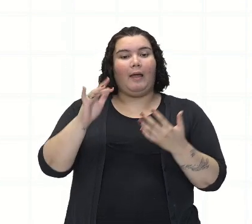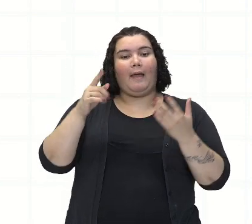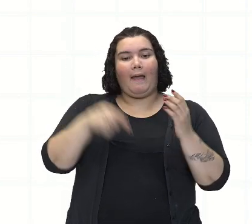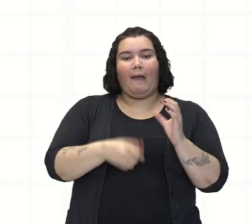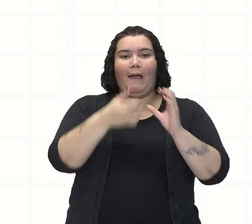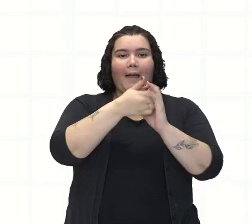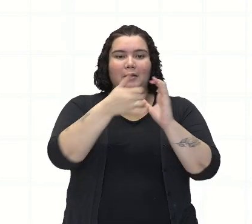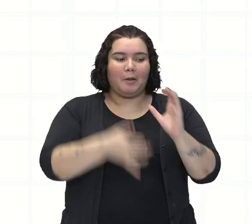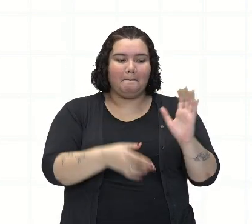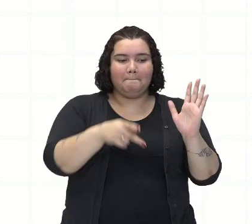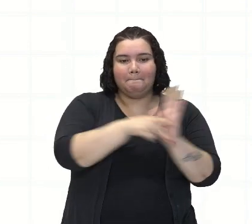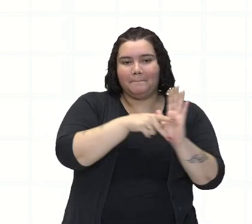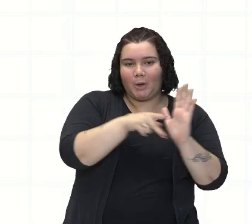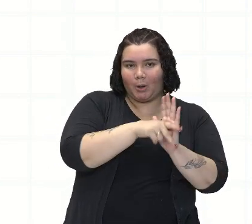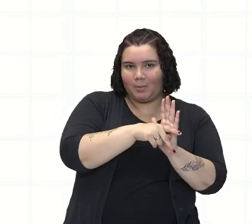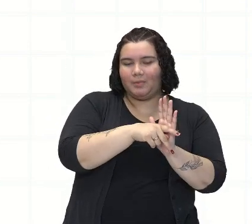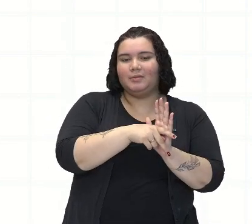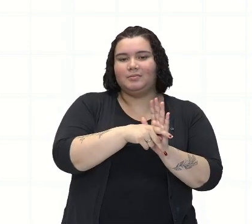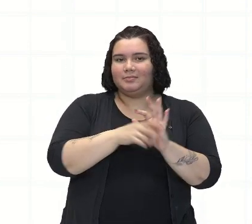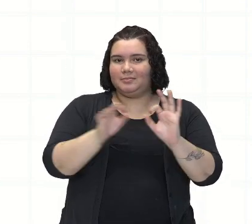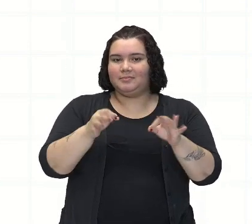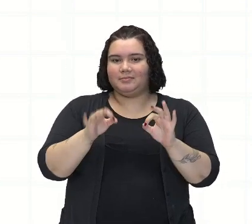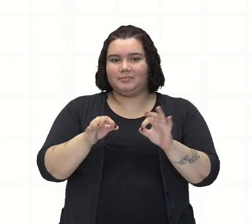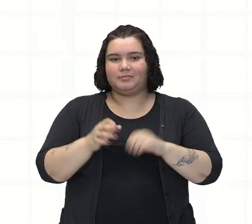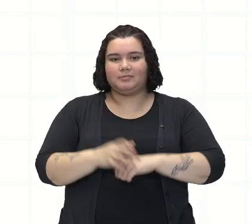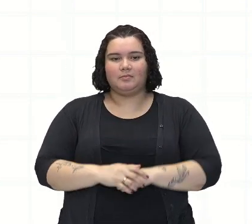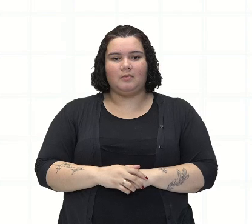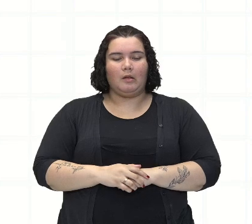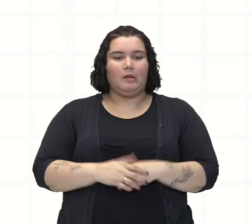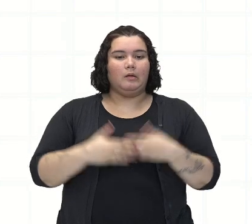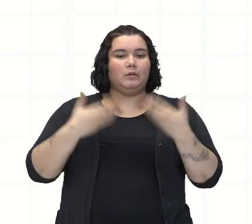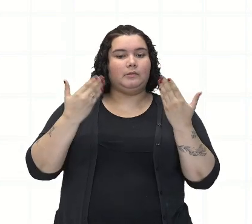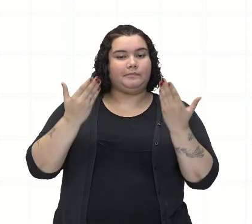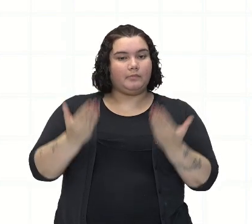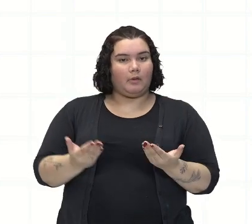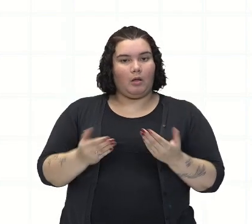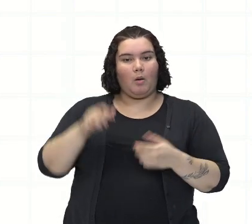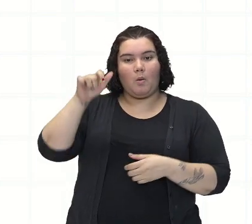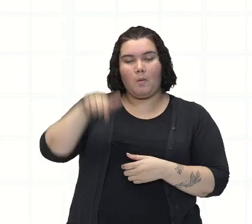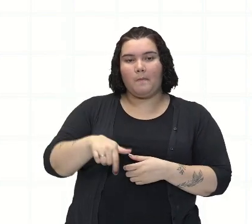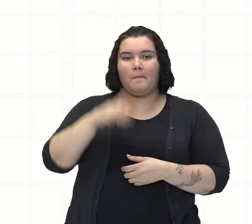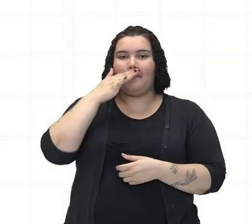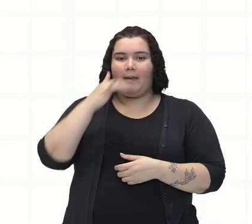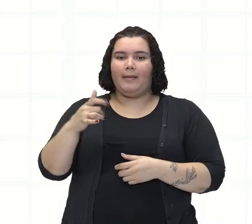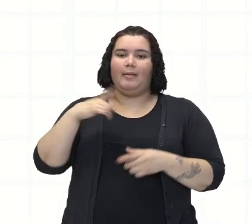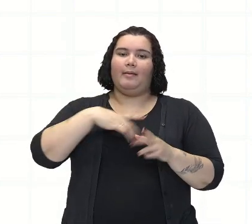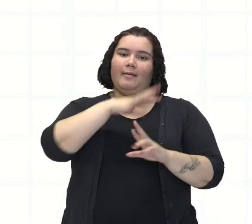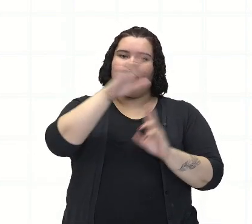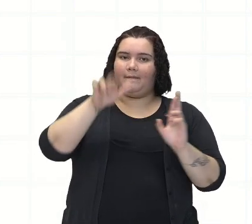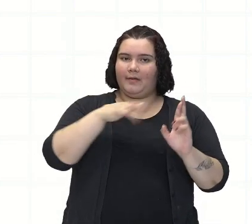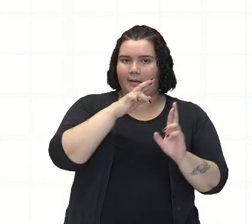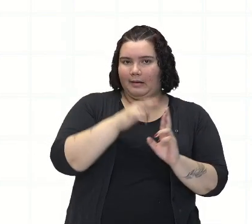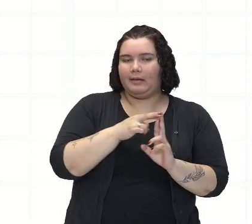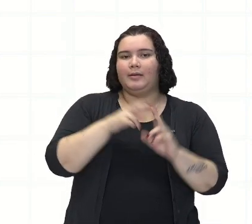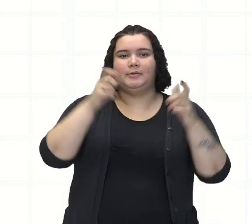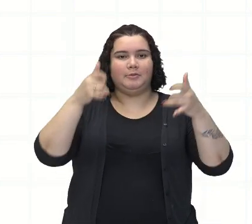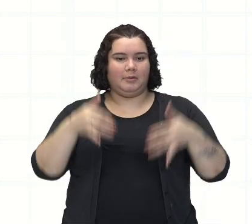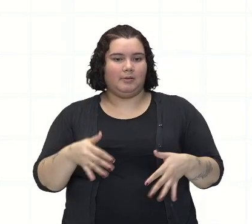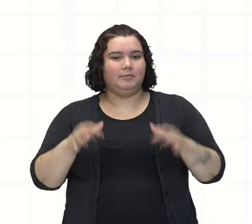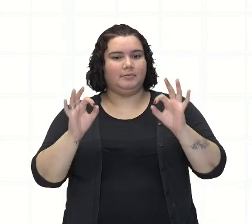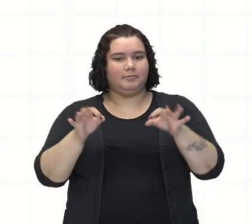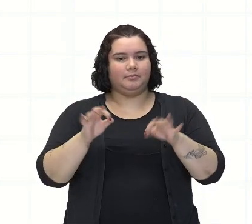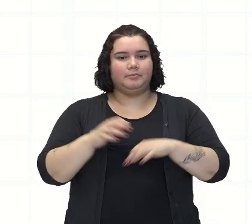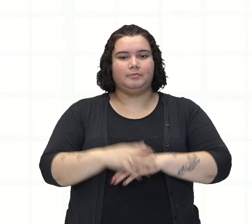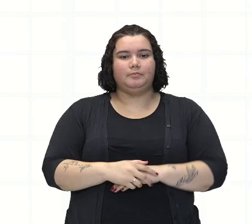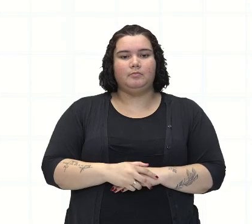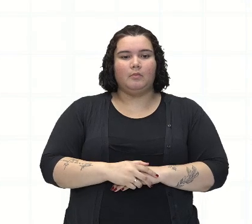mais marcada. E os pais vão fazer justamente referência a essas coisas que ela dizia.